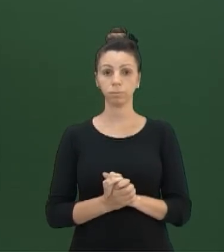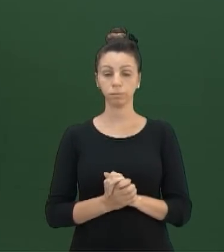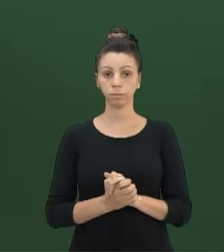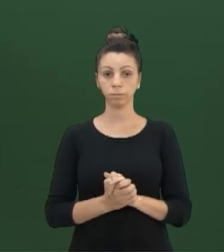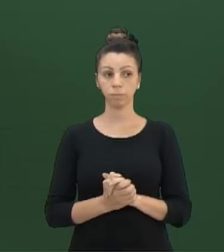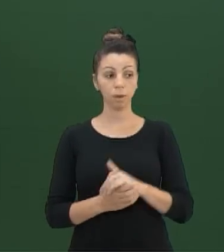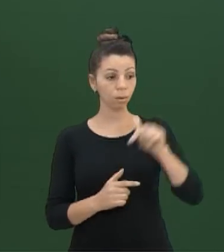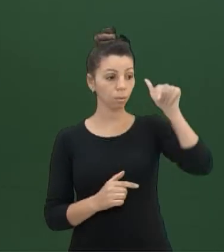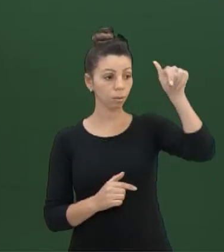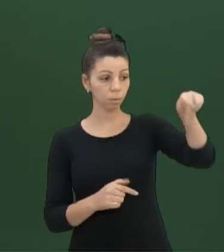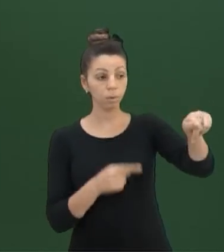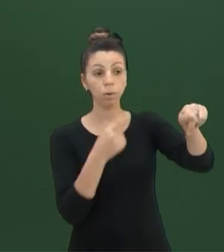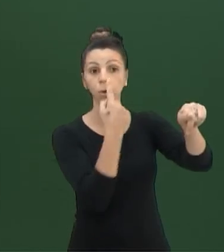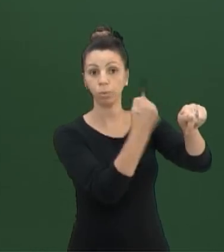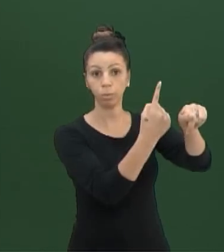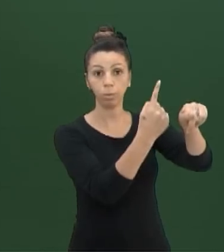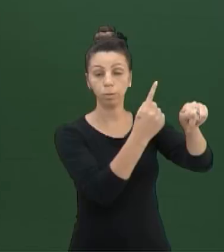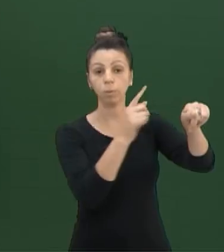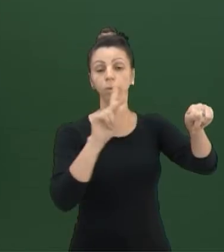de